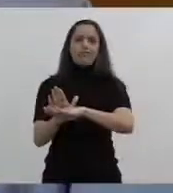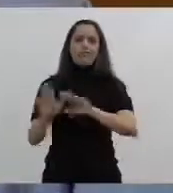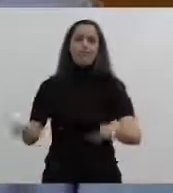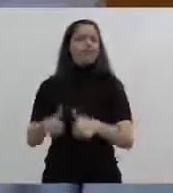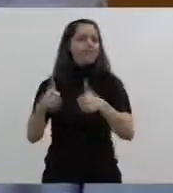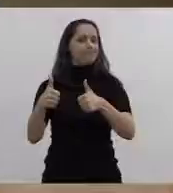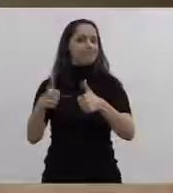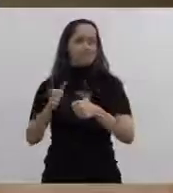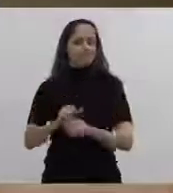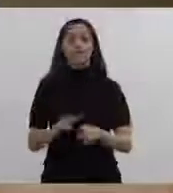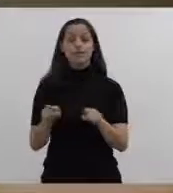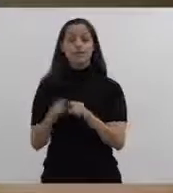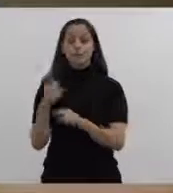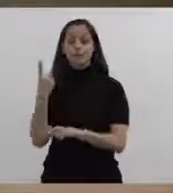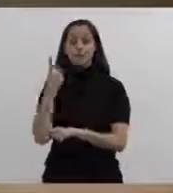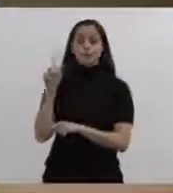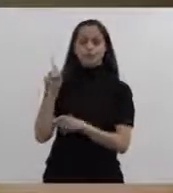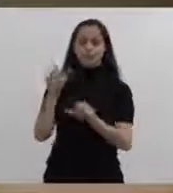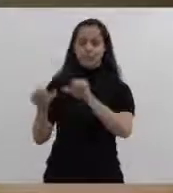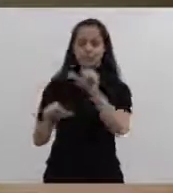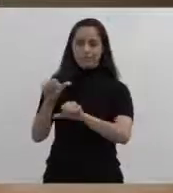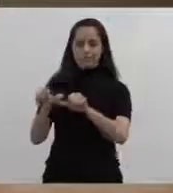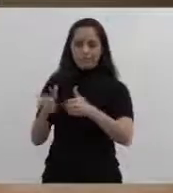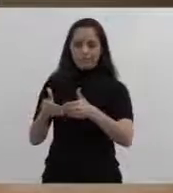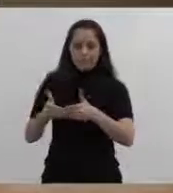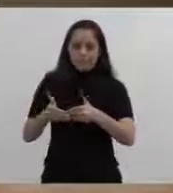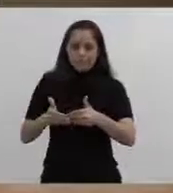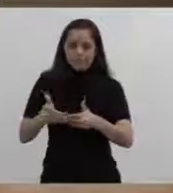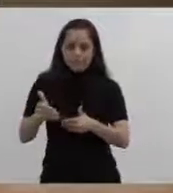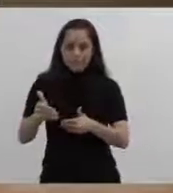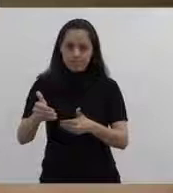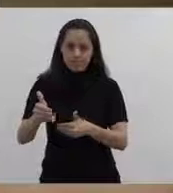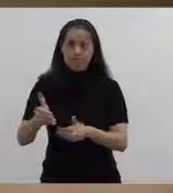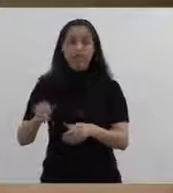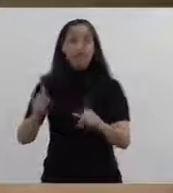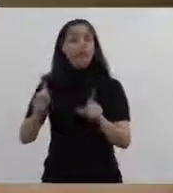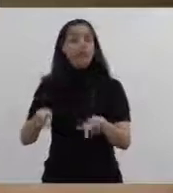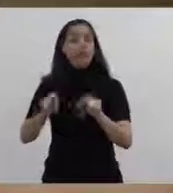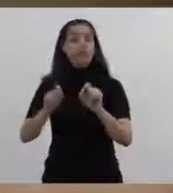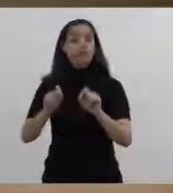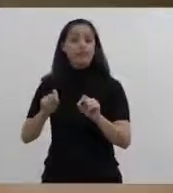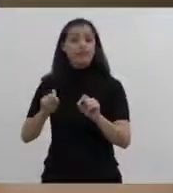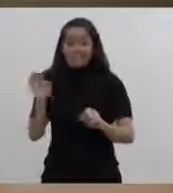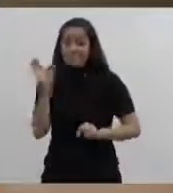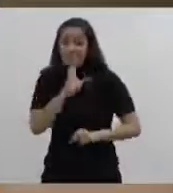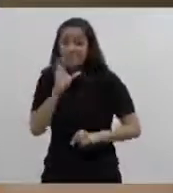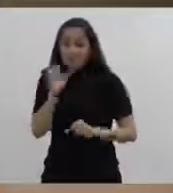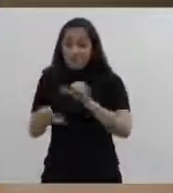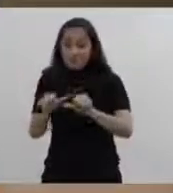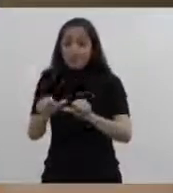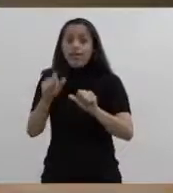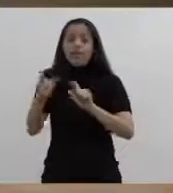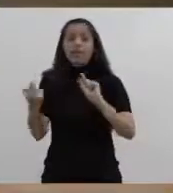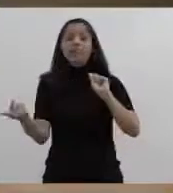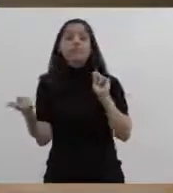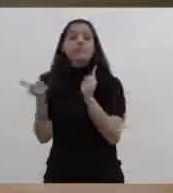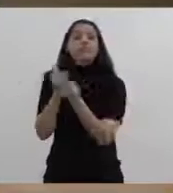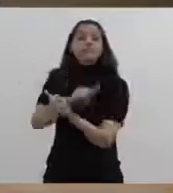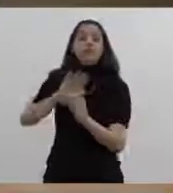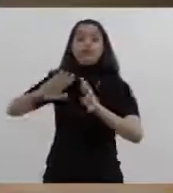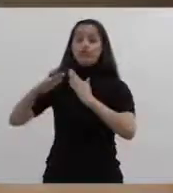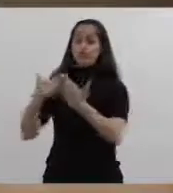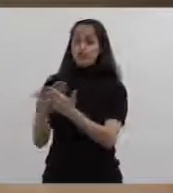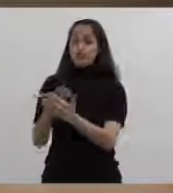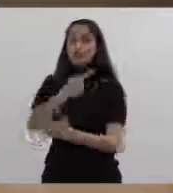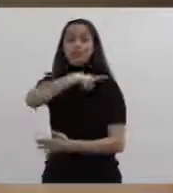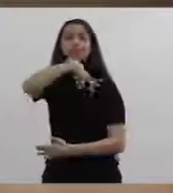lei, porque muita coisa pode ser feita sem mexer nas leis. Ana Ravaglia. A última mudança, ou a mudança que neste momento está mais